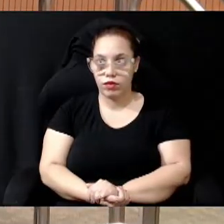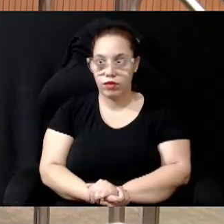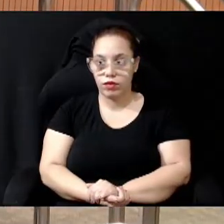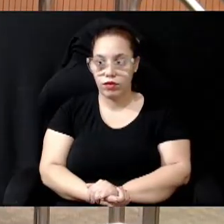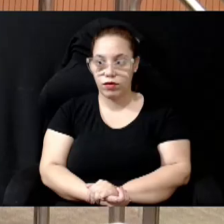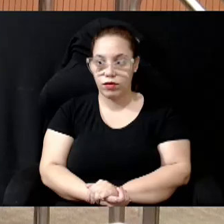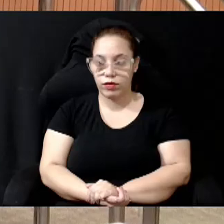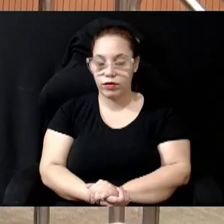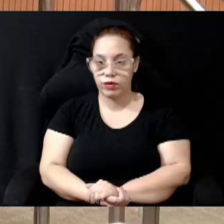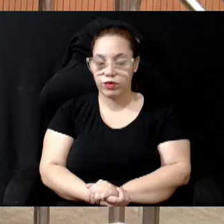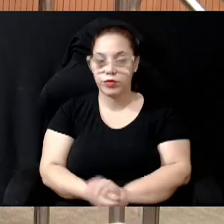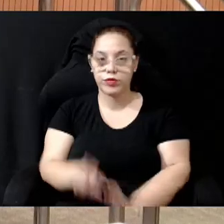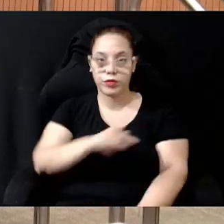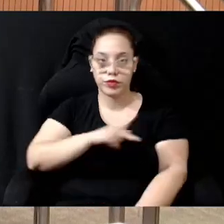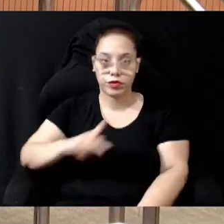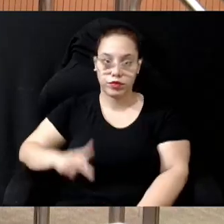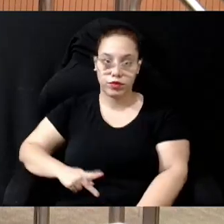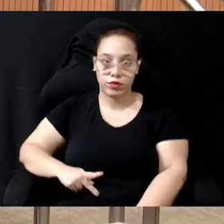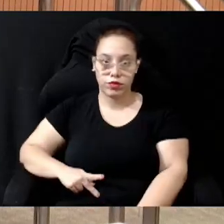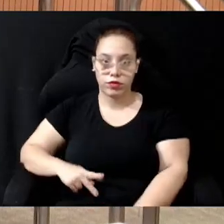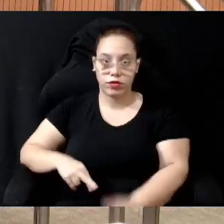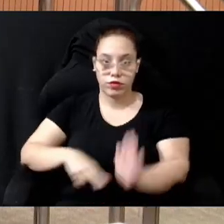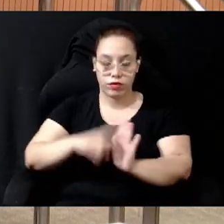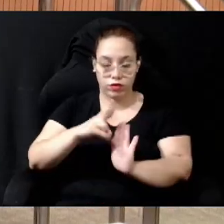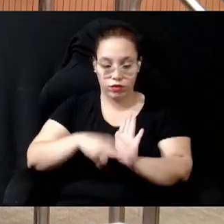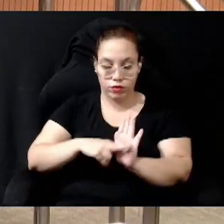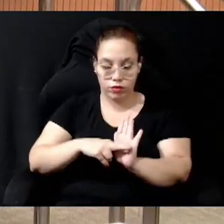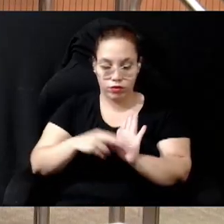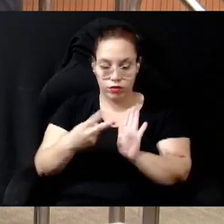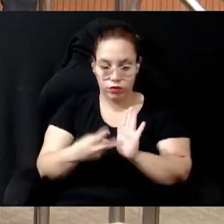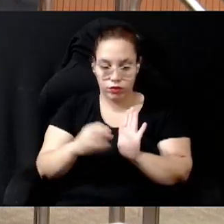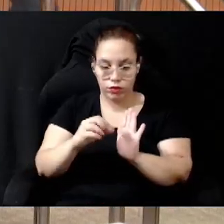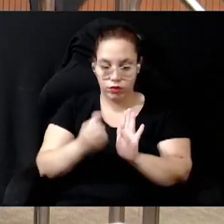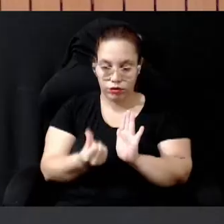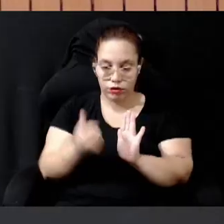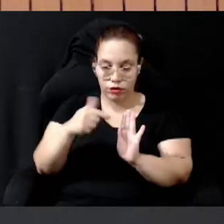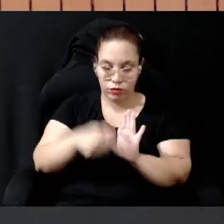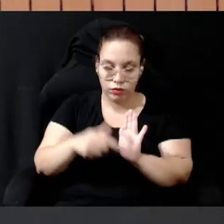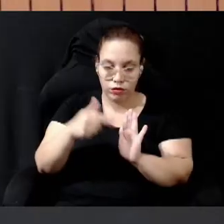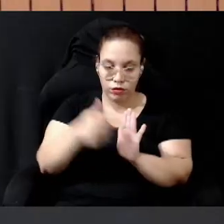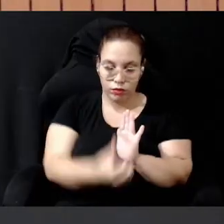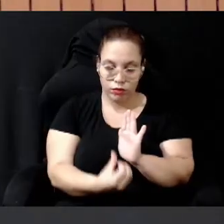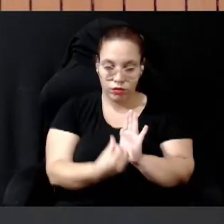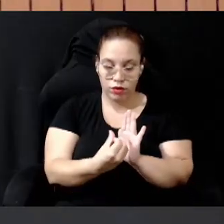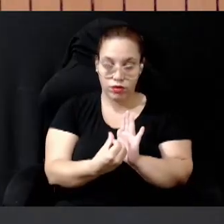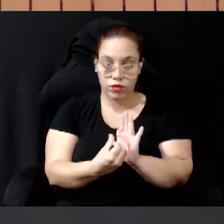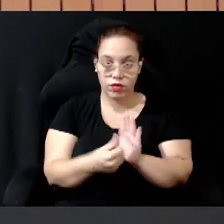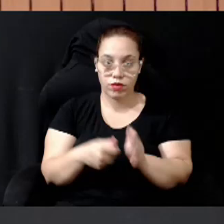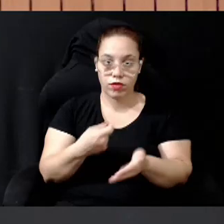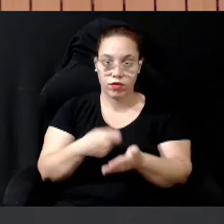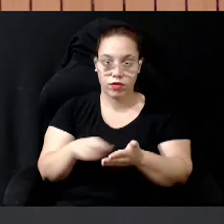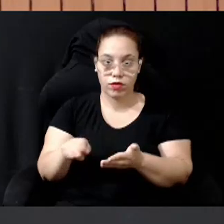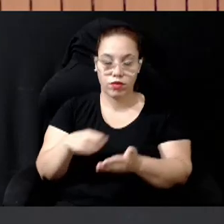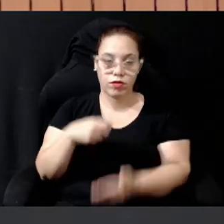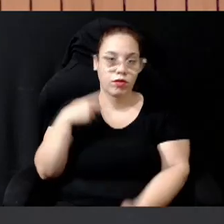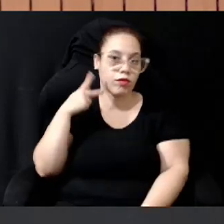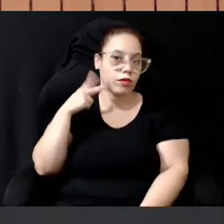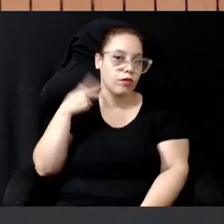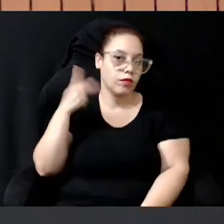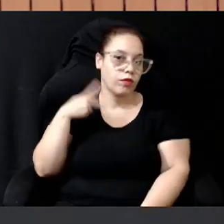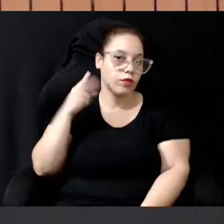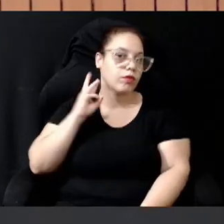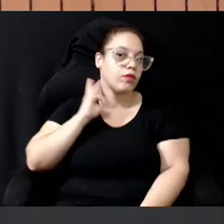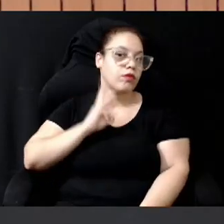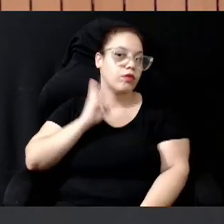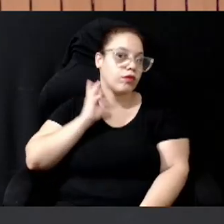Senhor presidente, temos os requerimentos de número 2176, do vereador Cecílio Santos e outros vereadores, que